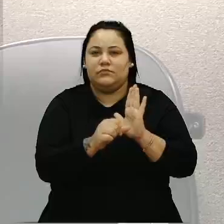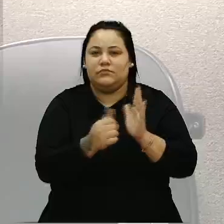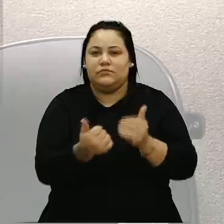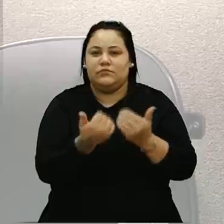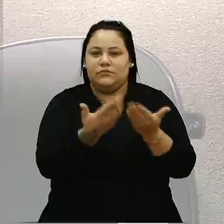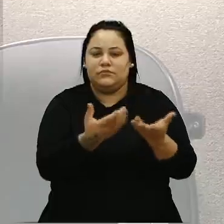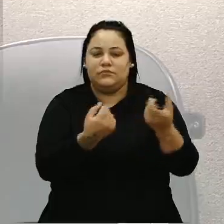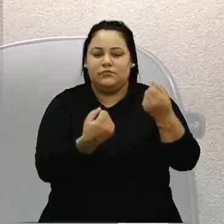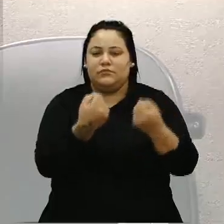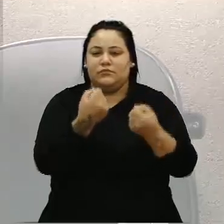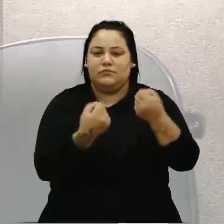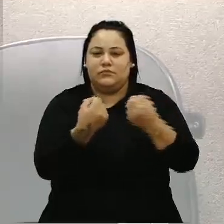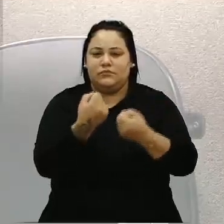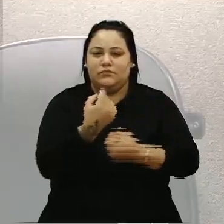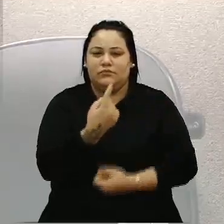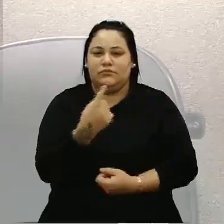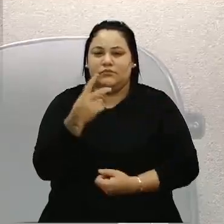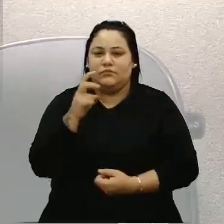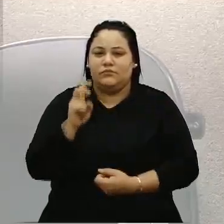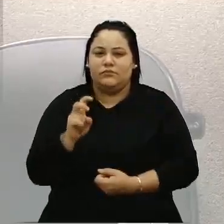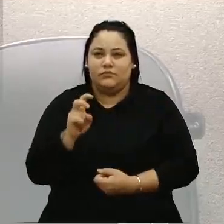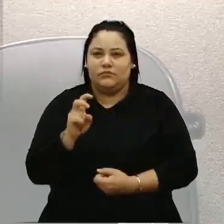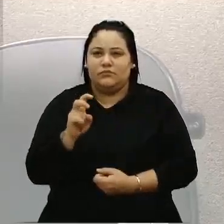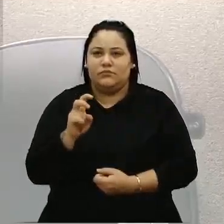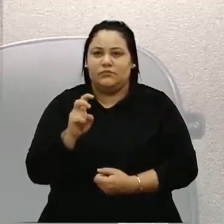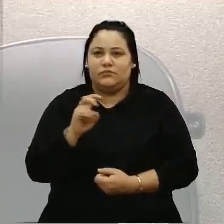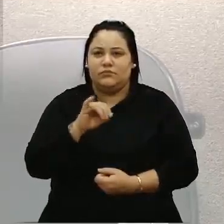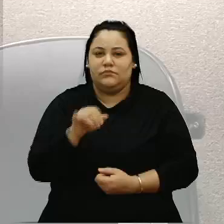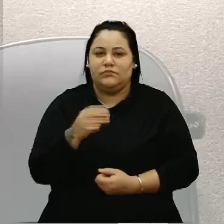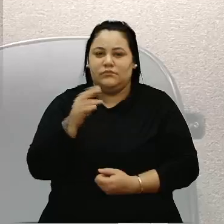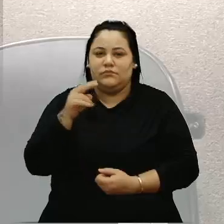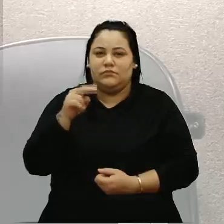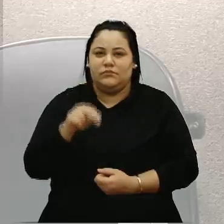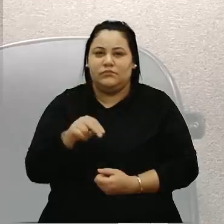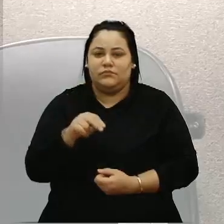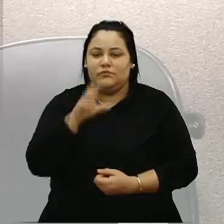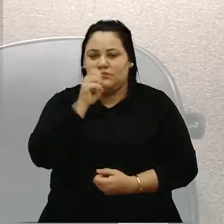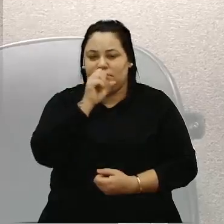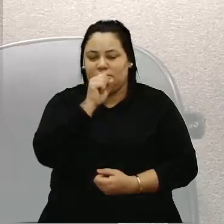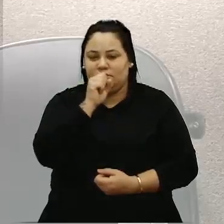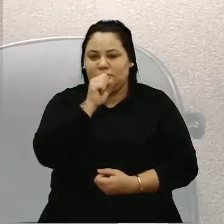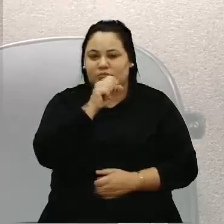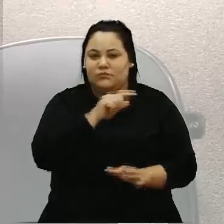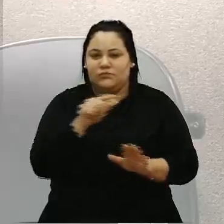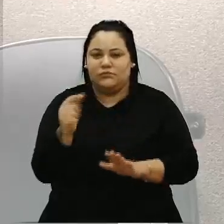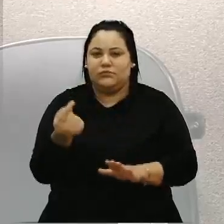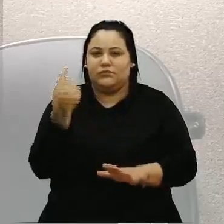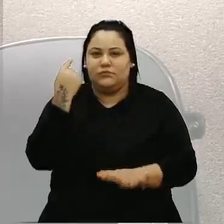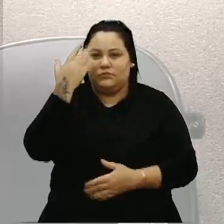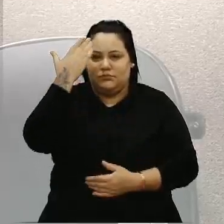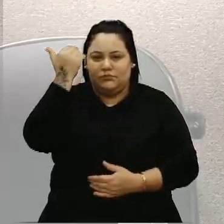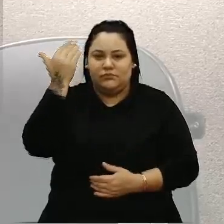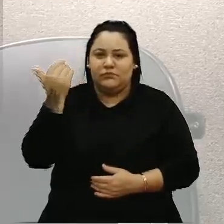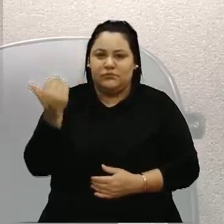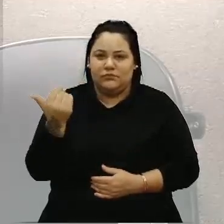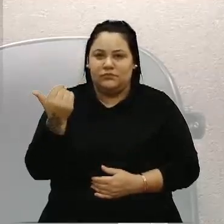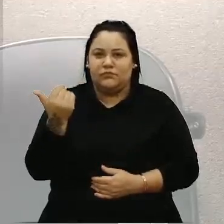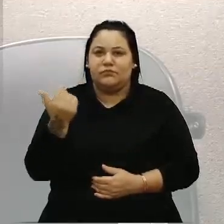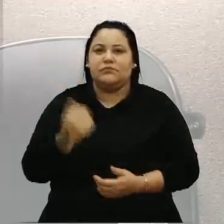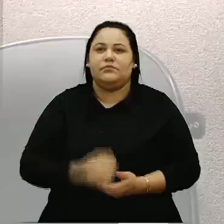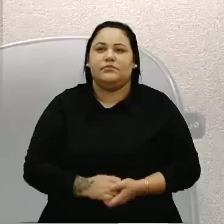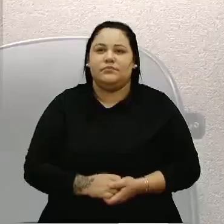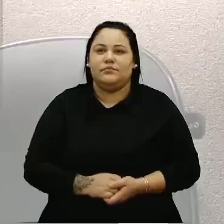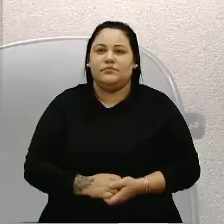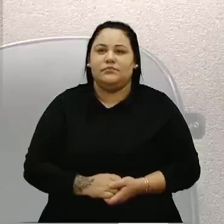carros no dia 15 de junho, sábado passado. Foi um sucesso nosso adesivaço e